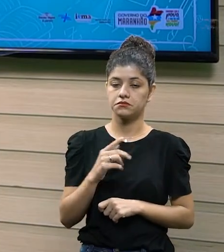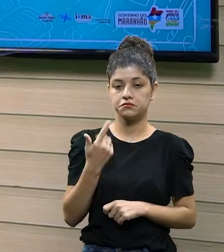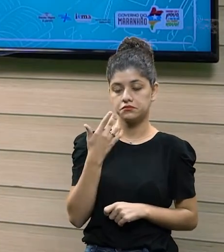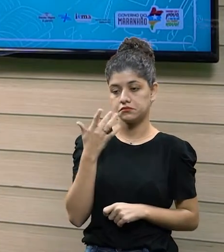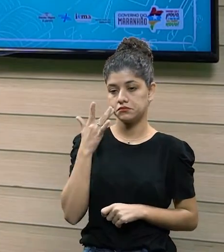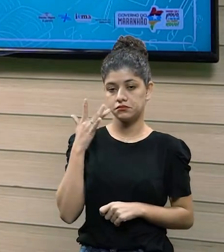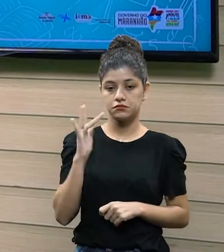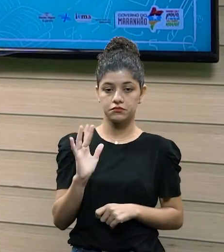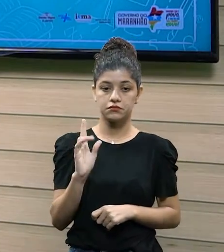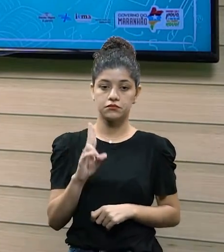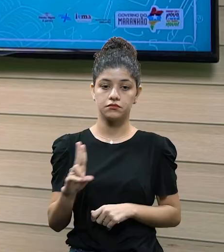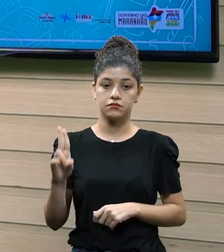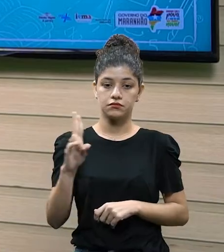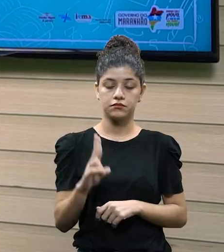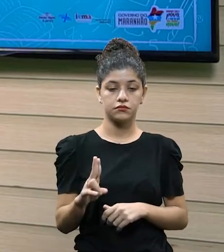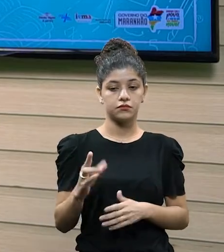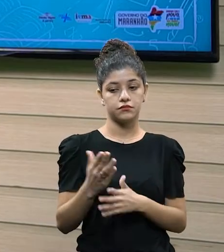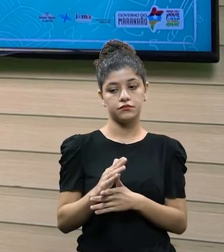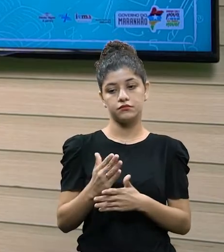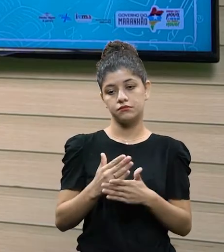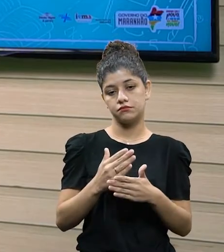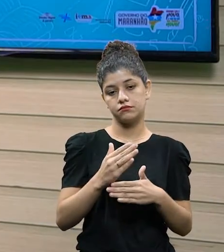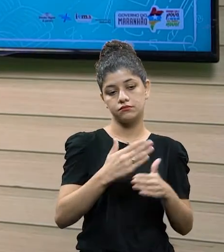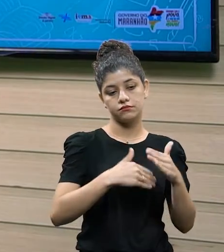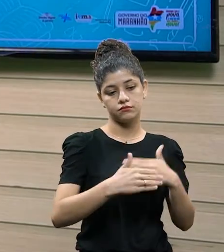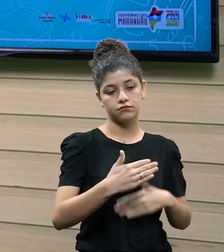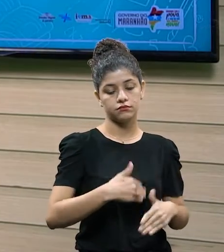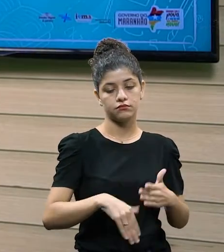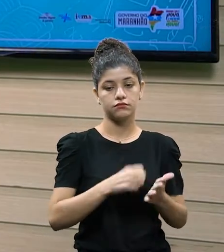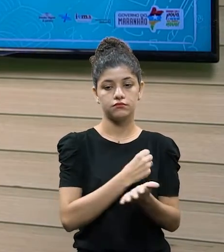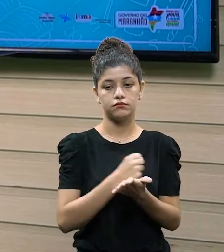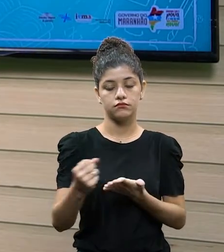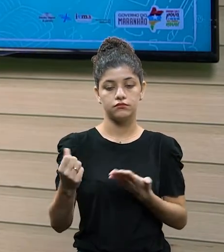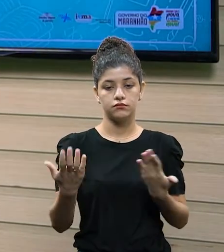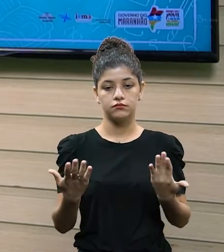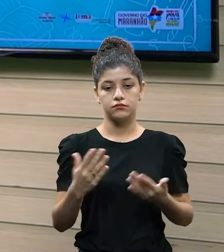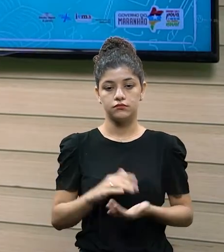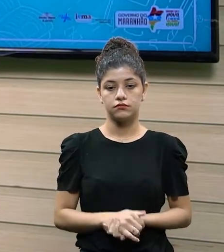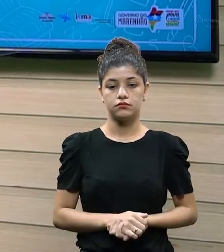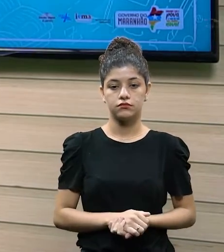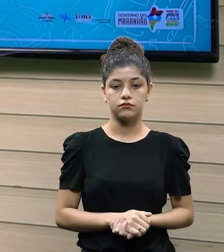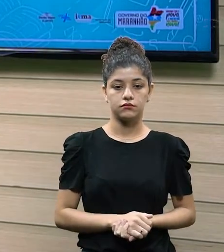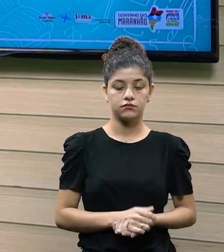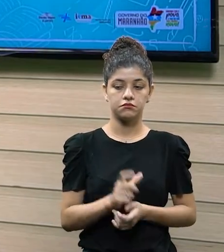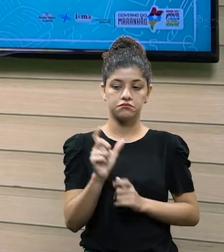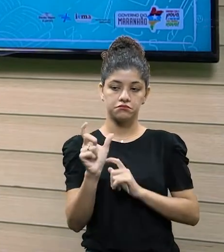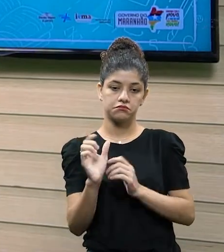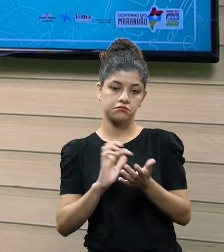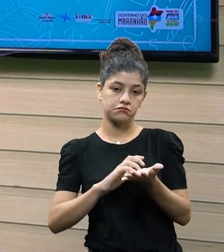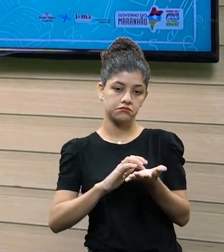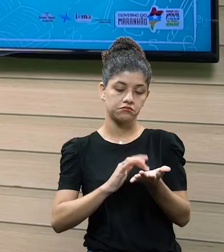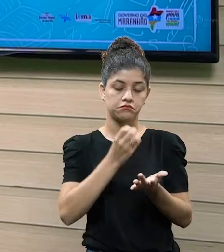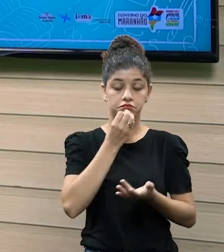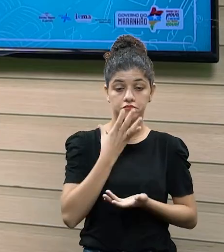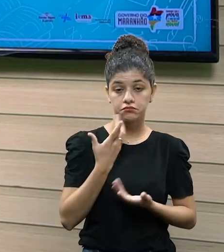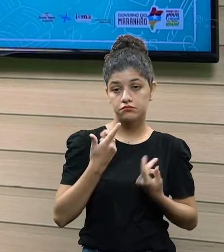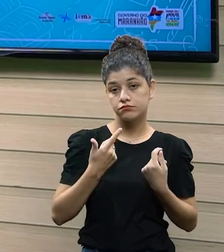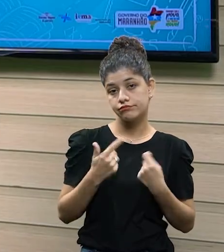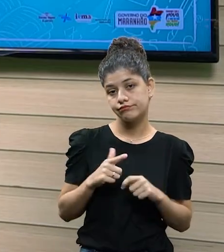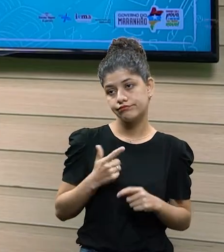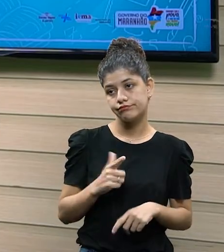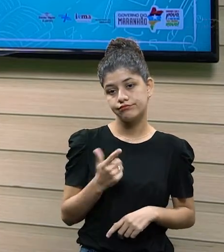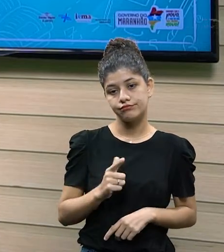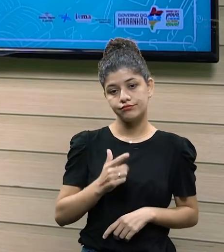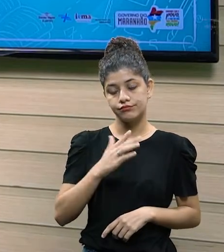souber manusear, ele vai ficar obsoleto, ele vai ficar sem utilidade, vai ficar sem serventia. De nada vai adiantar eu ter um belo smartphone se eu não tiver uma